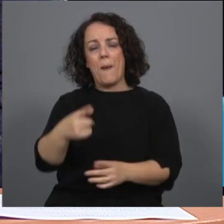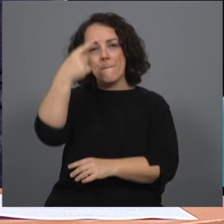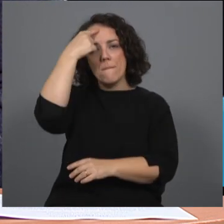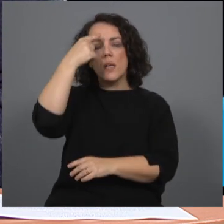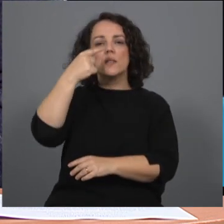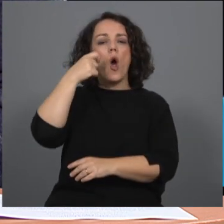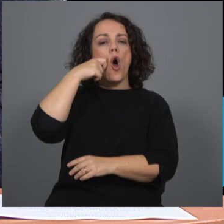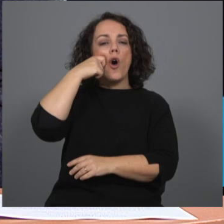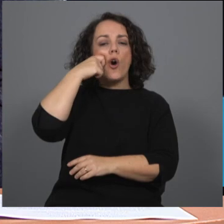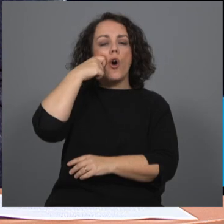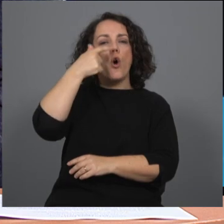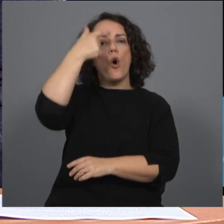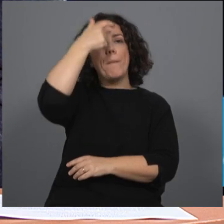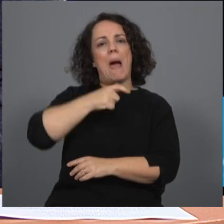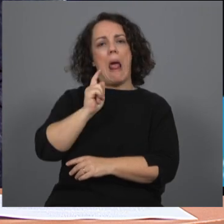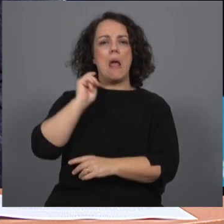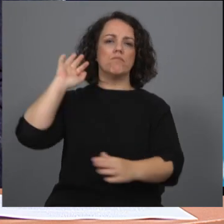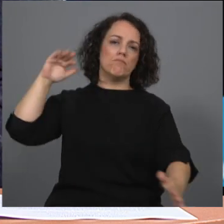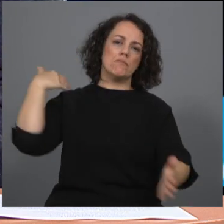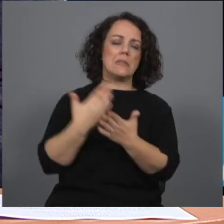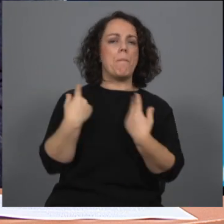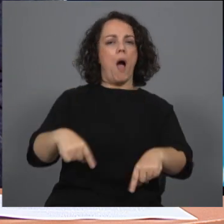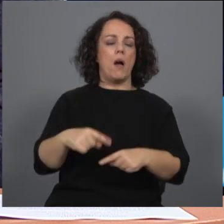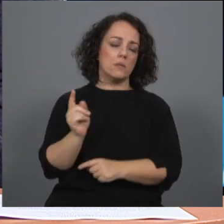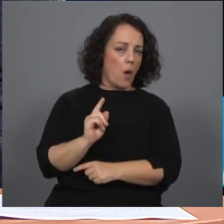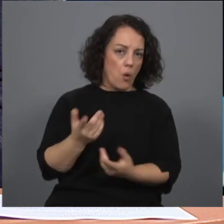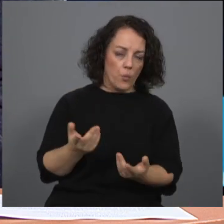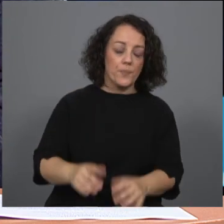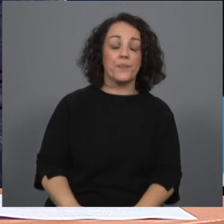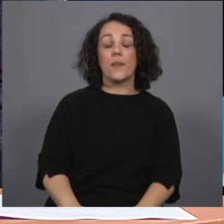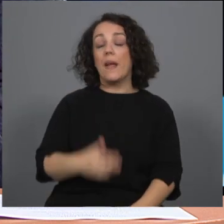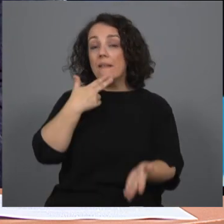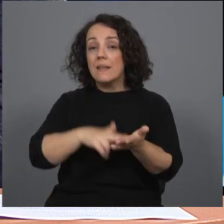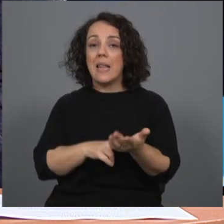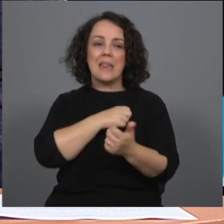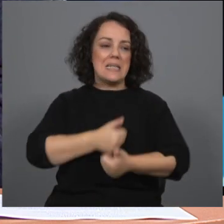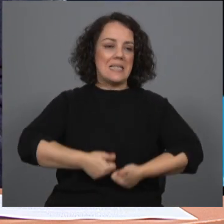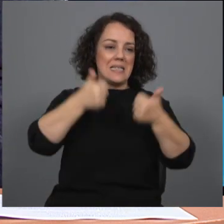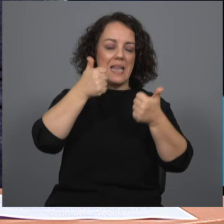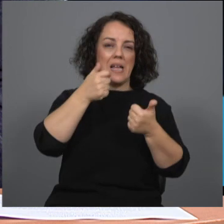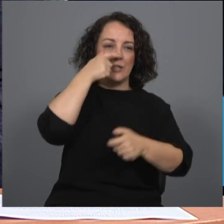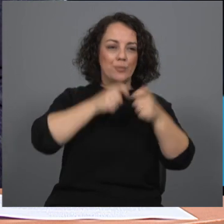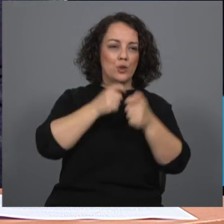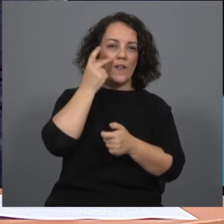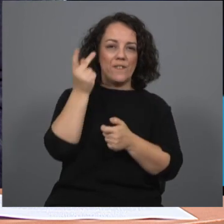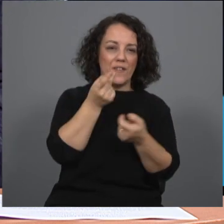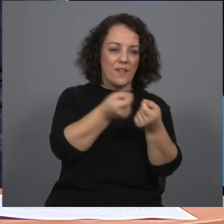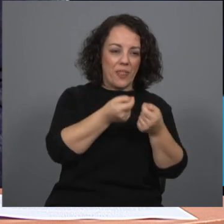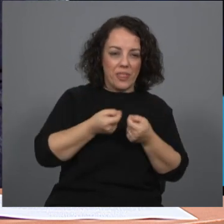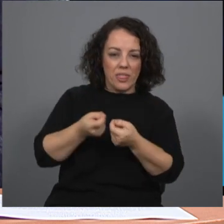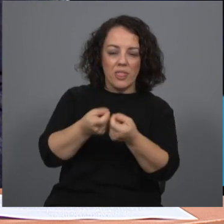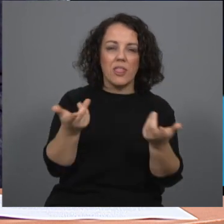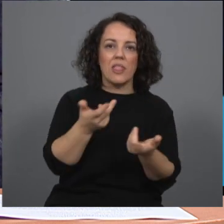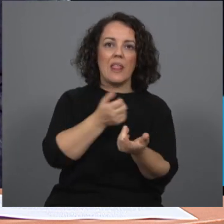E, portanto, sim, o vivermos juntos em cidades, termos cidades grandes, não